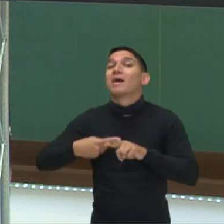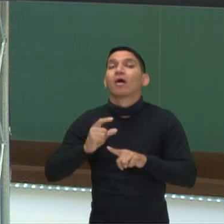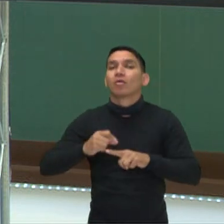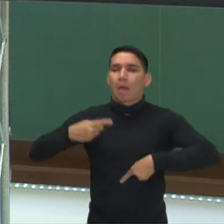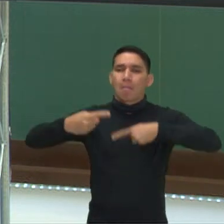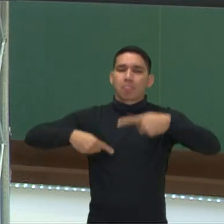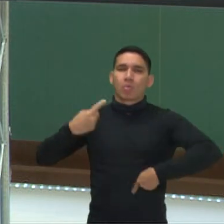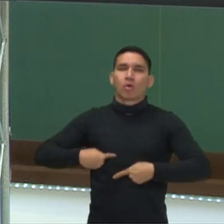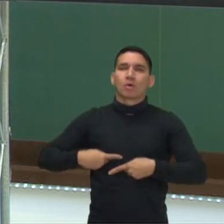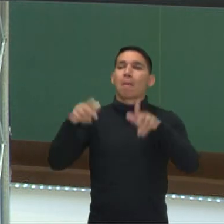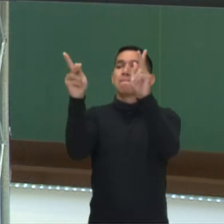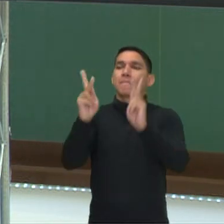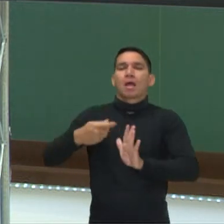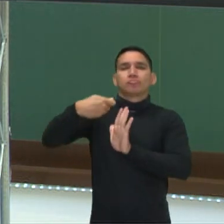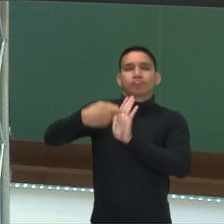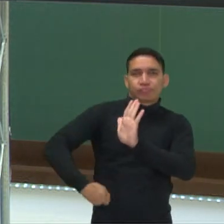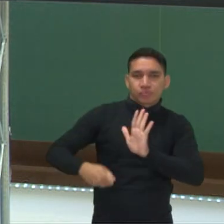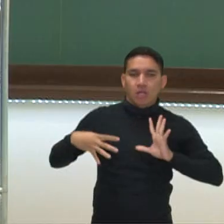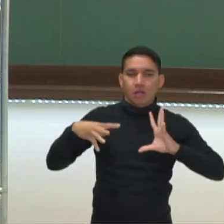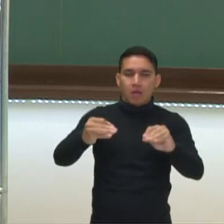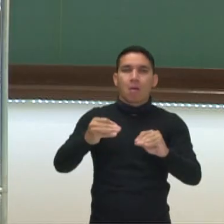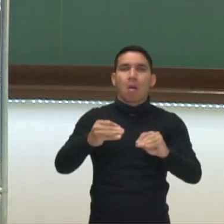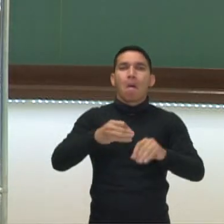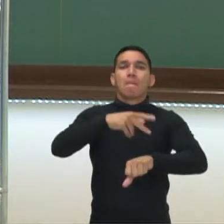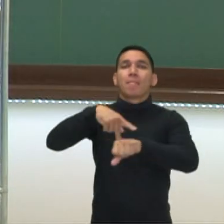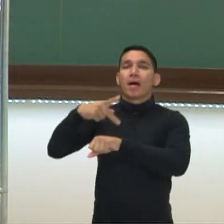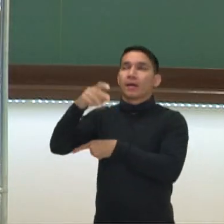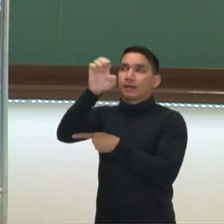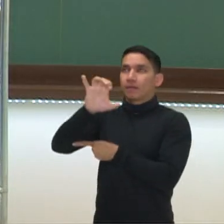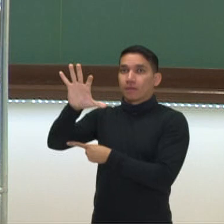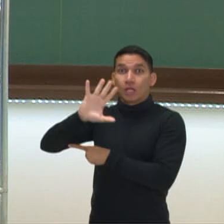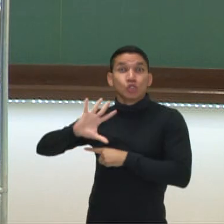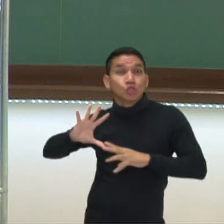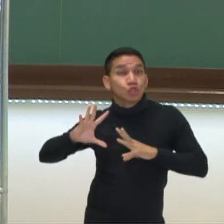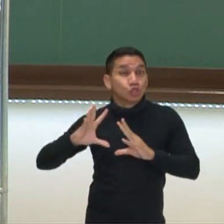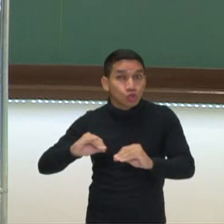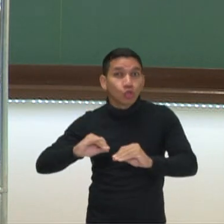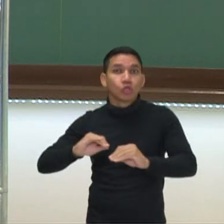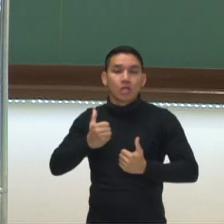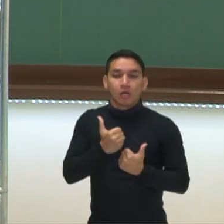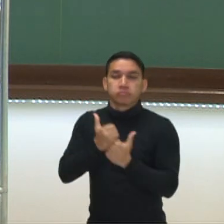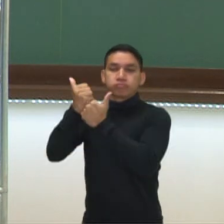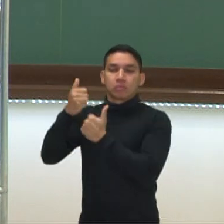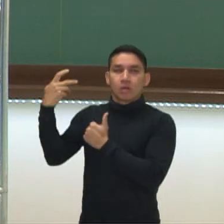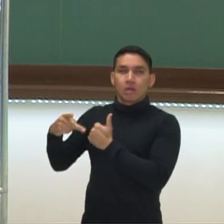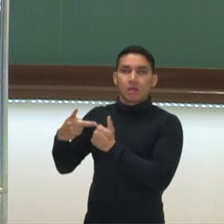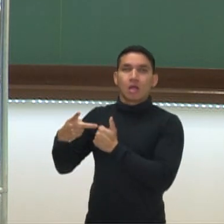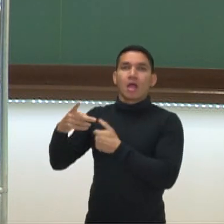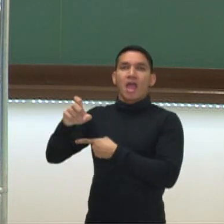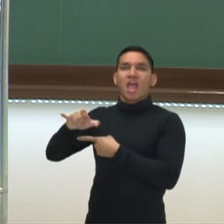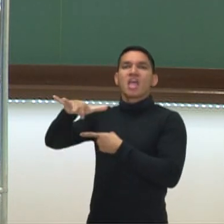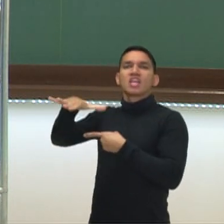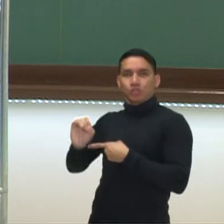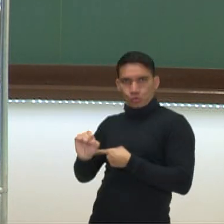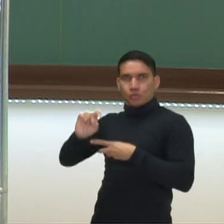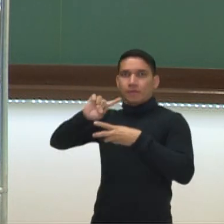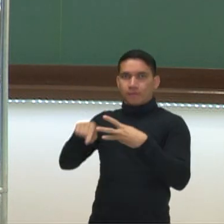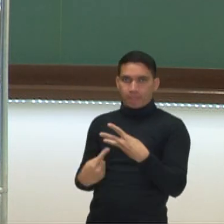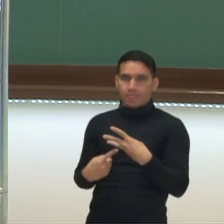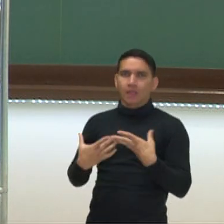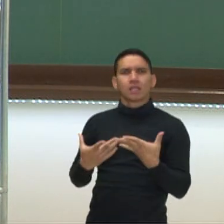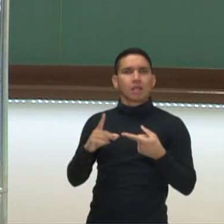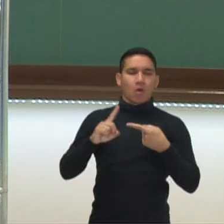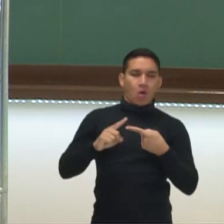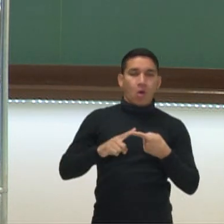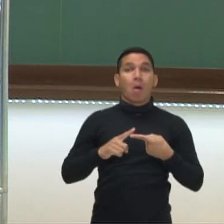dos demais países europeus, tudo isso contribuiu para o fortalecimento do eixo. Então, uma Liga das Nações